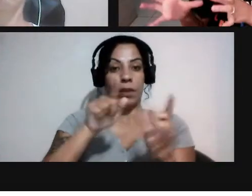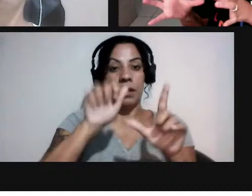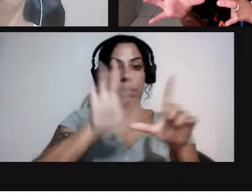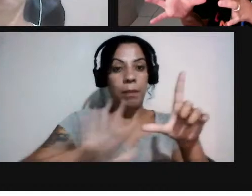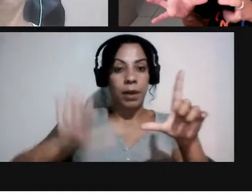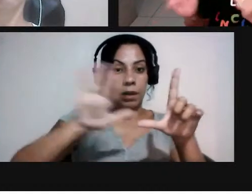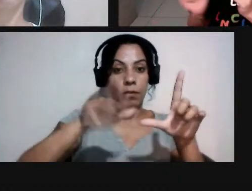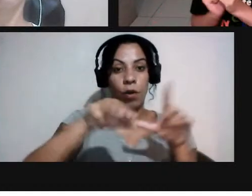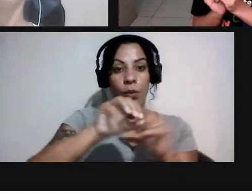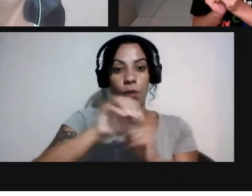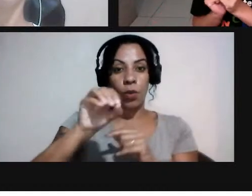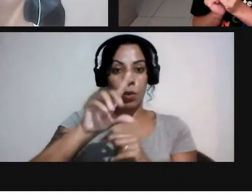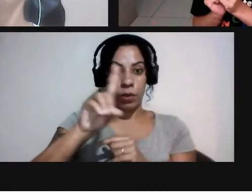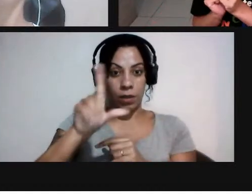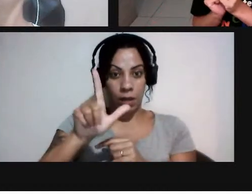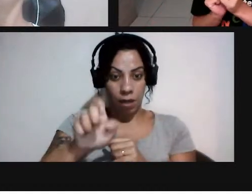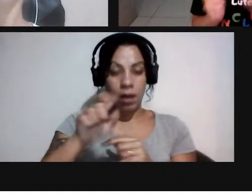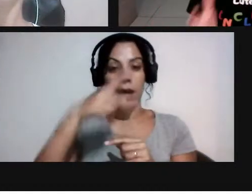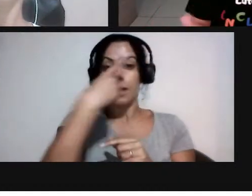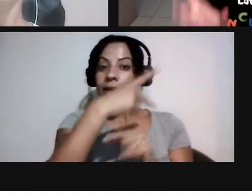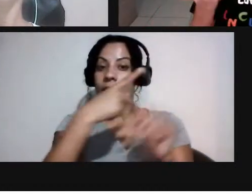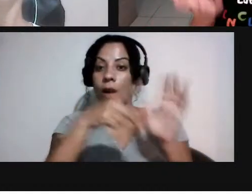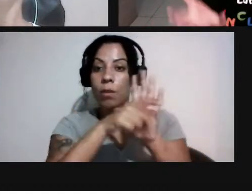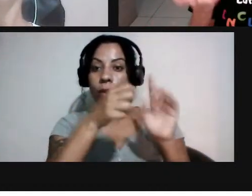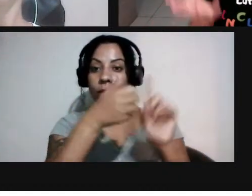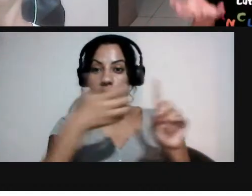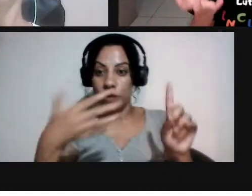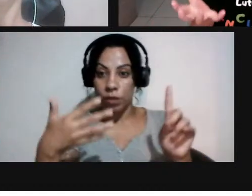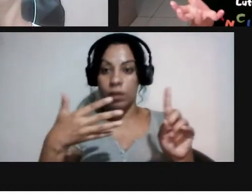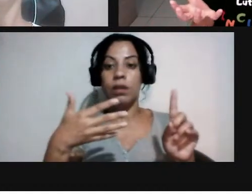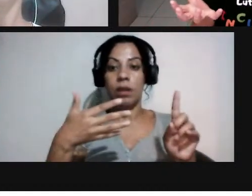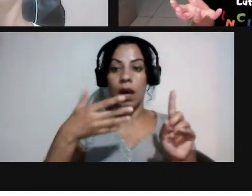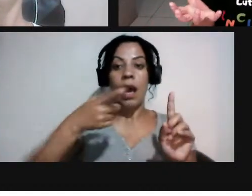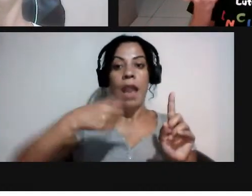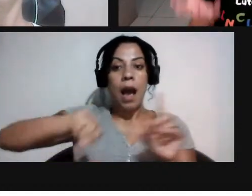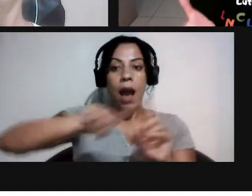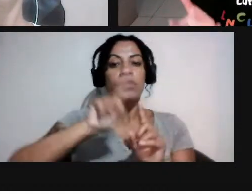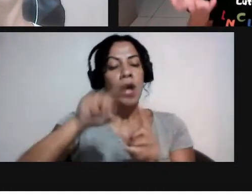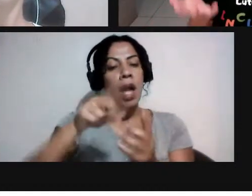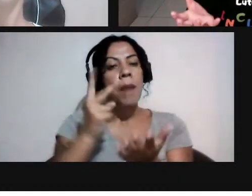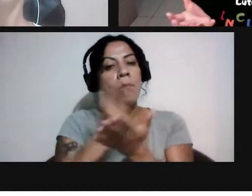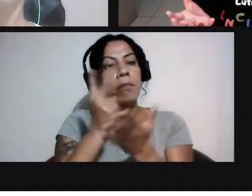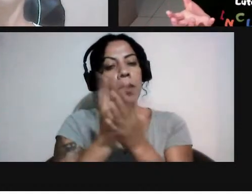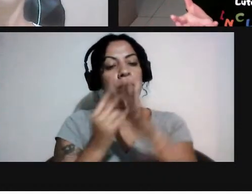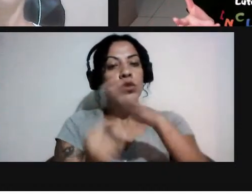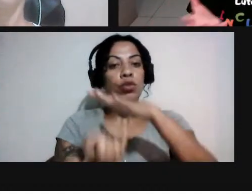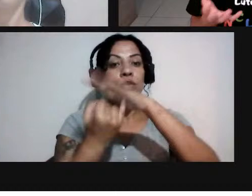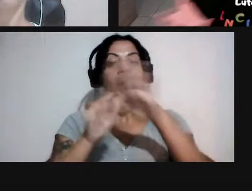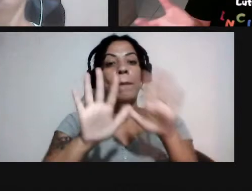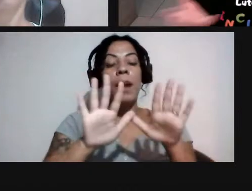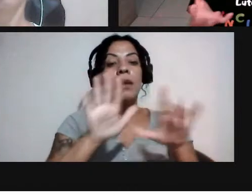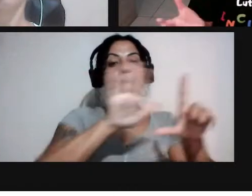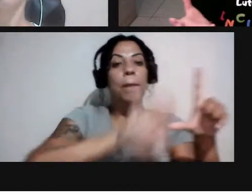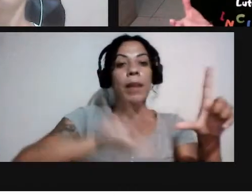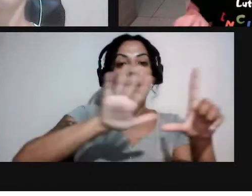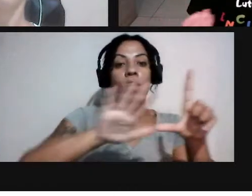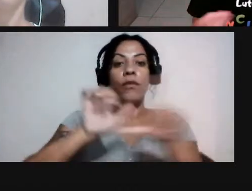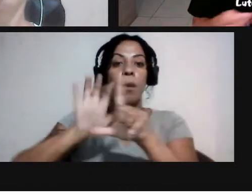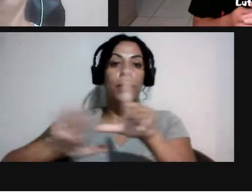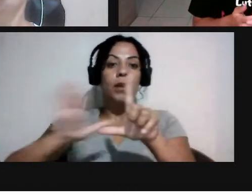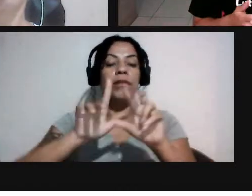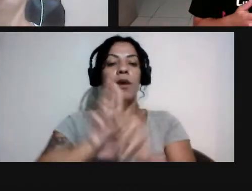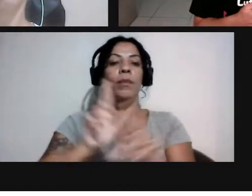da extensão, ela, apesar da gente estar na mesma instituição, são plataformas diferentes do que a da